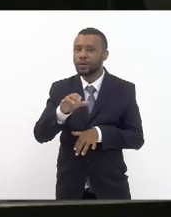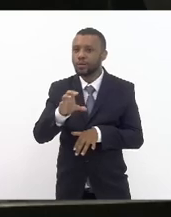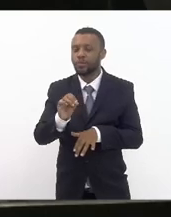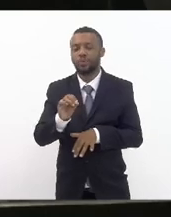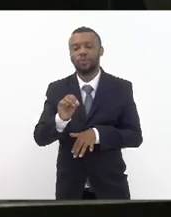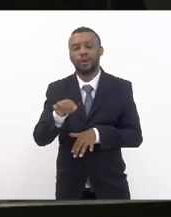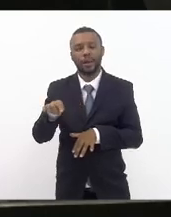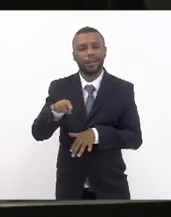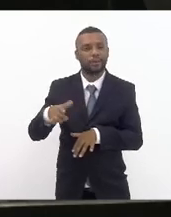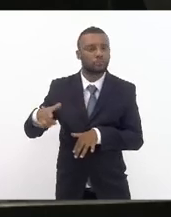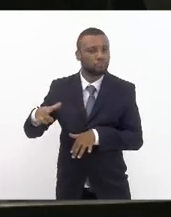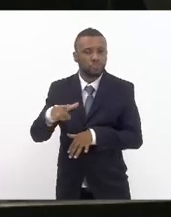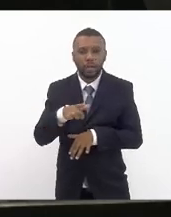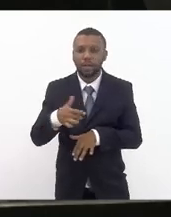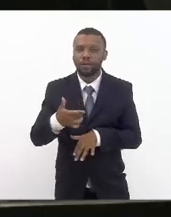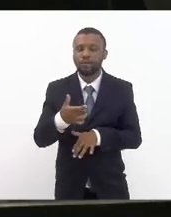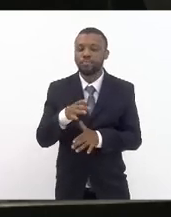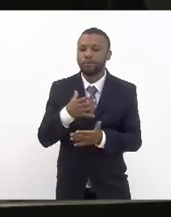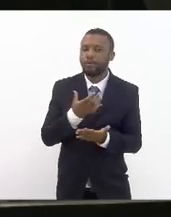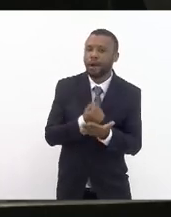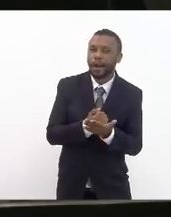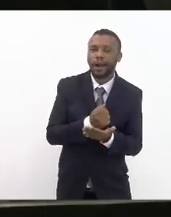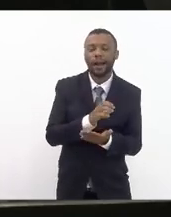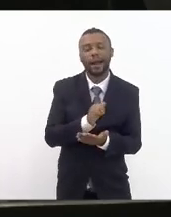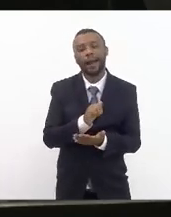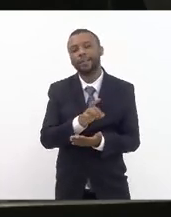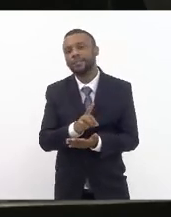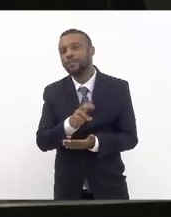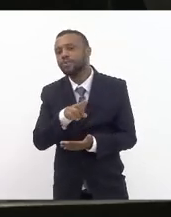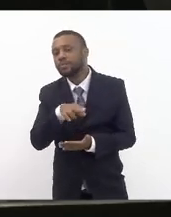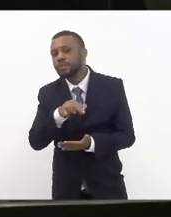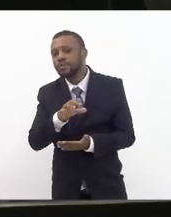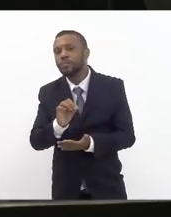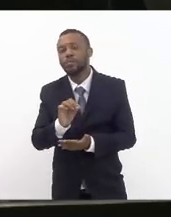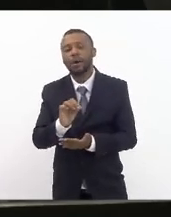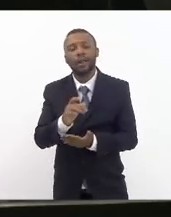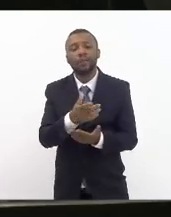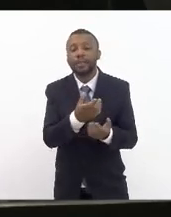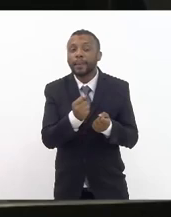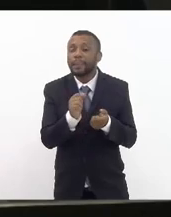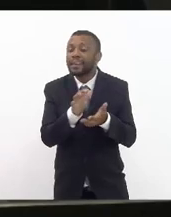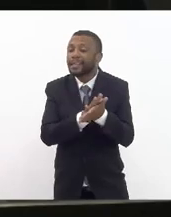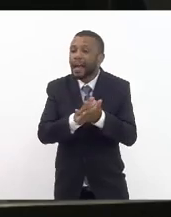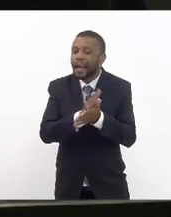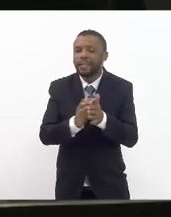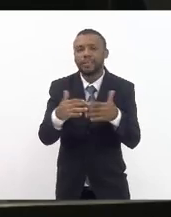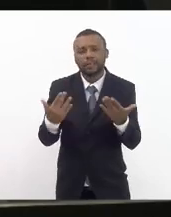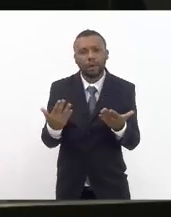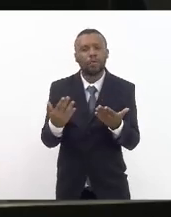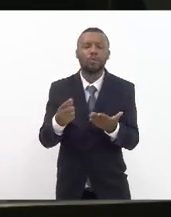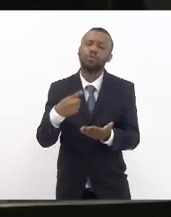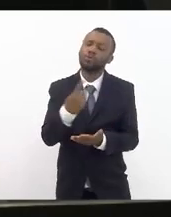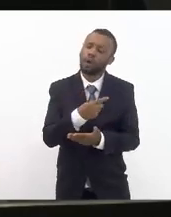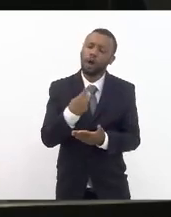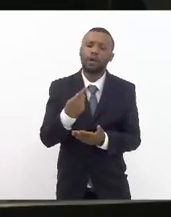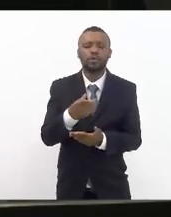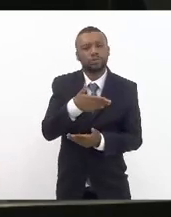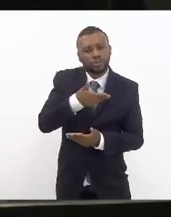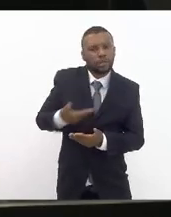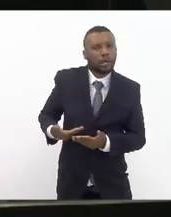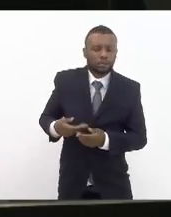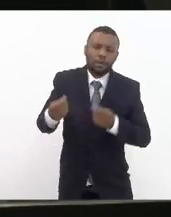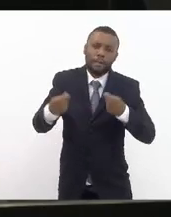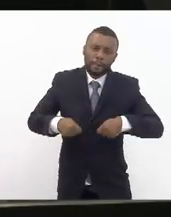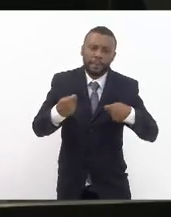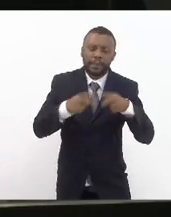cadastro único, elas não recebem um real de subsídio para nada. Então já passou da hora do nosso Estado olhar para